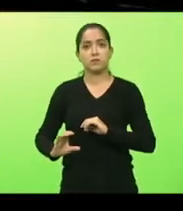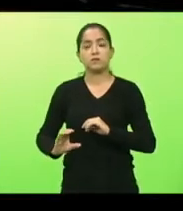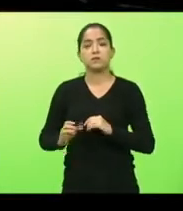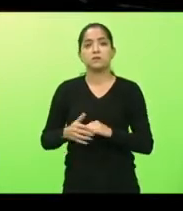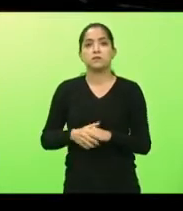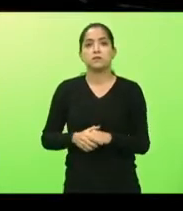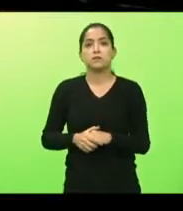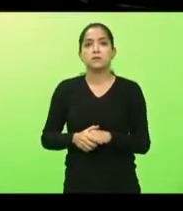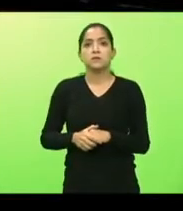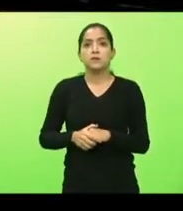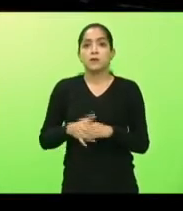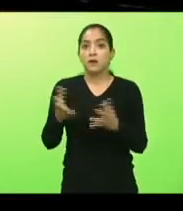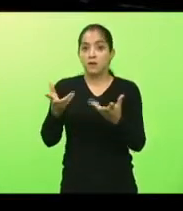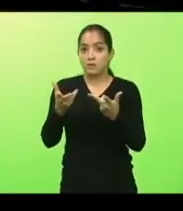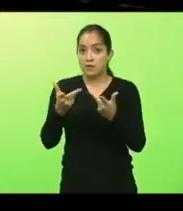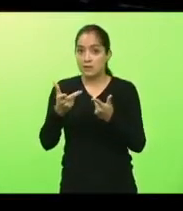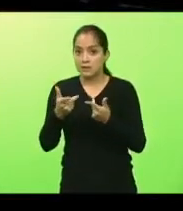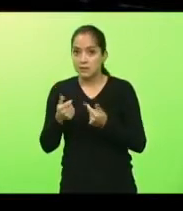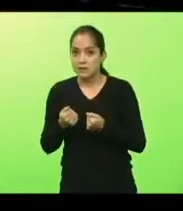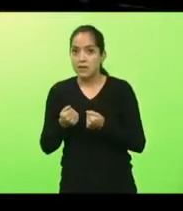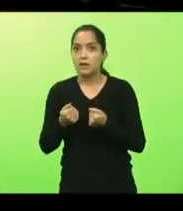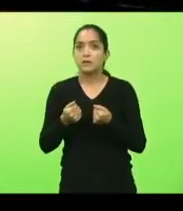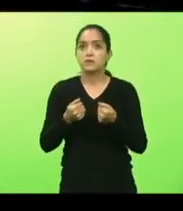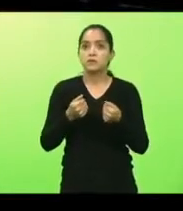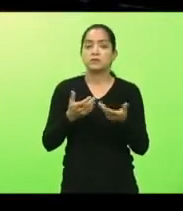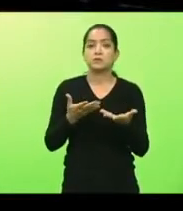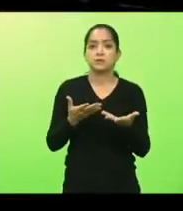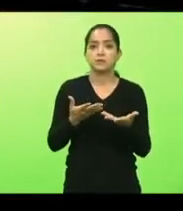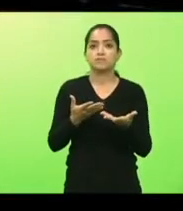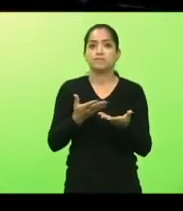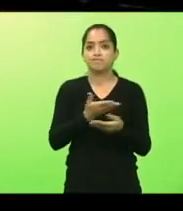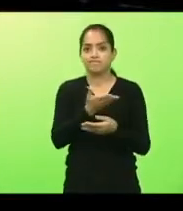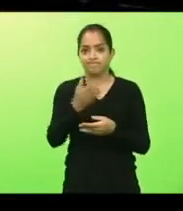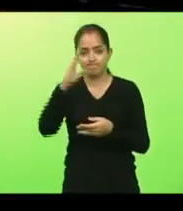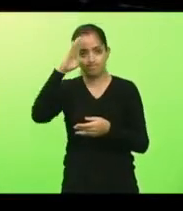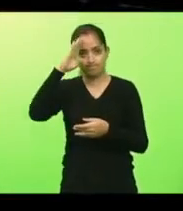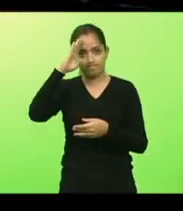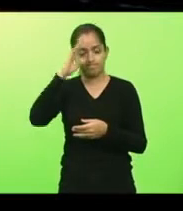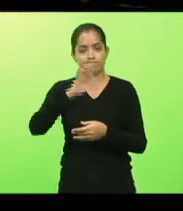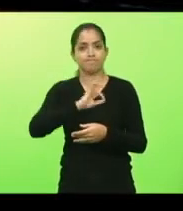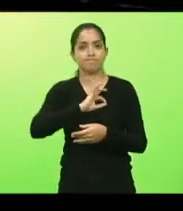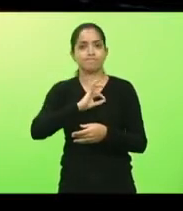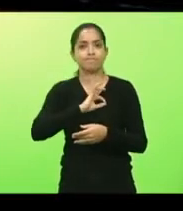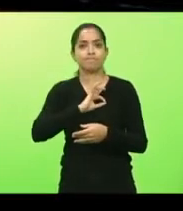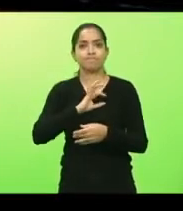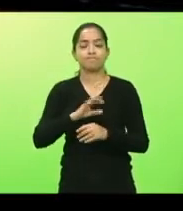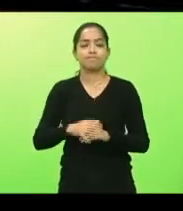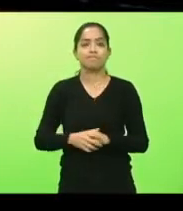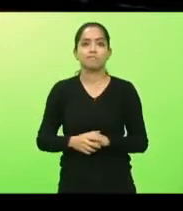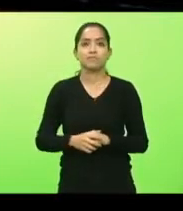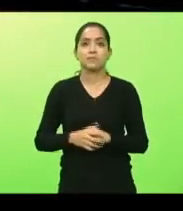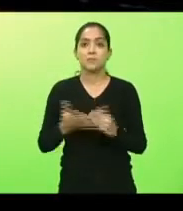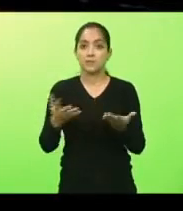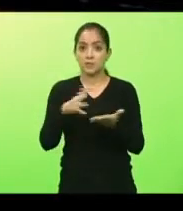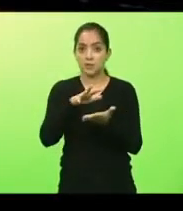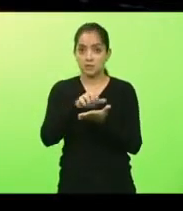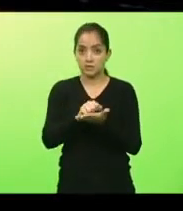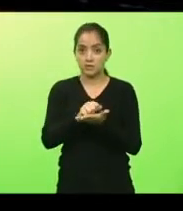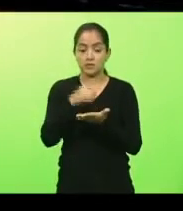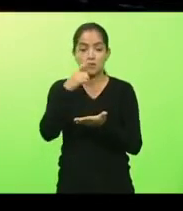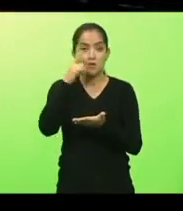a qualidade da formação dos nossos coronéis da Polícia Militar em jogo. Então, faço esse registro. Ontem foi